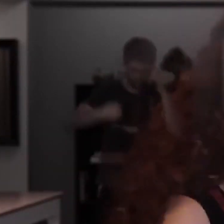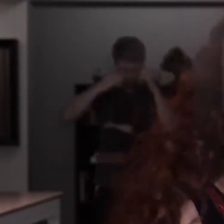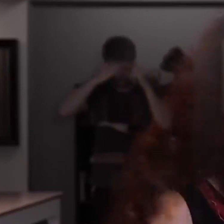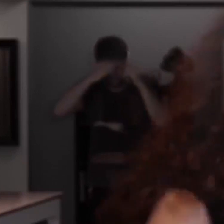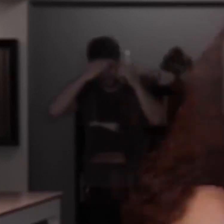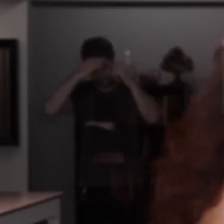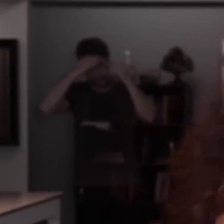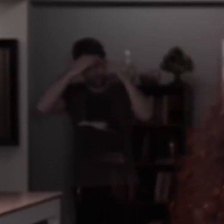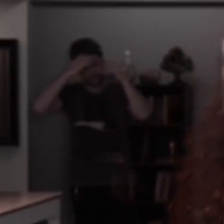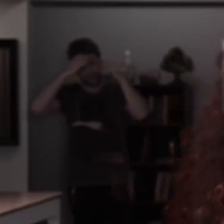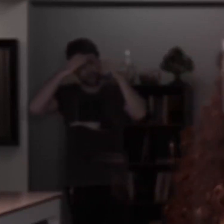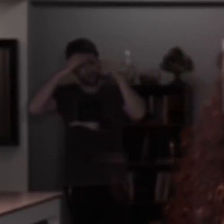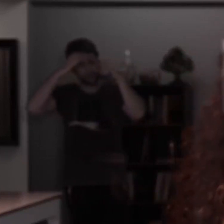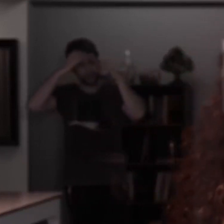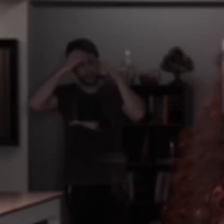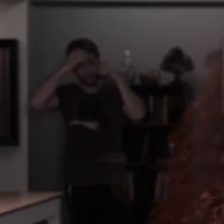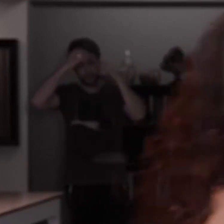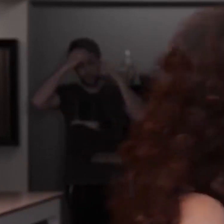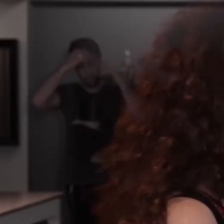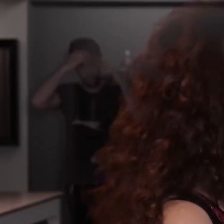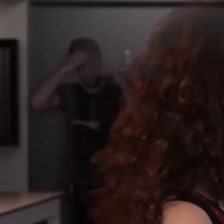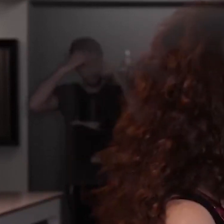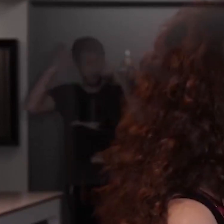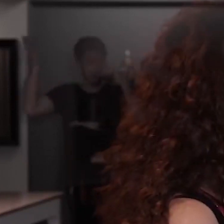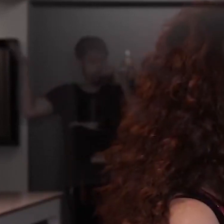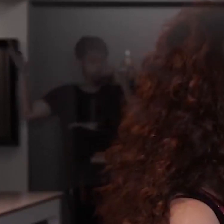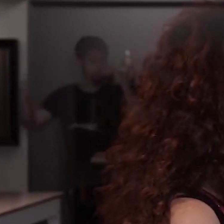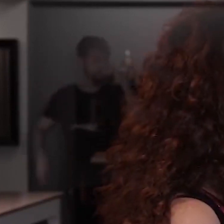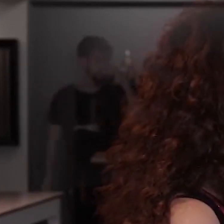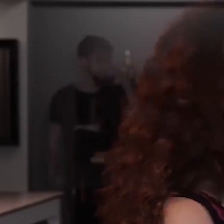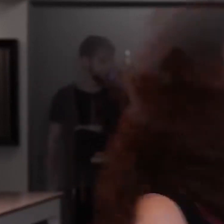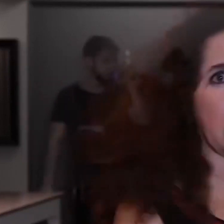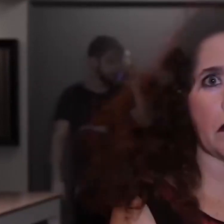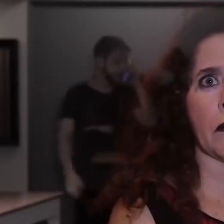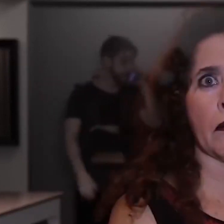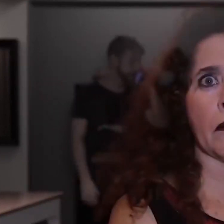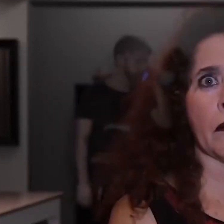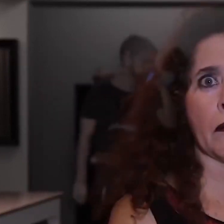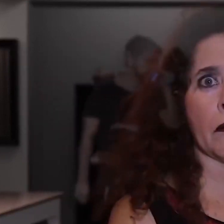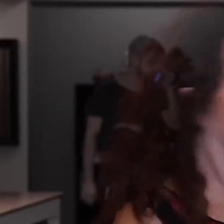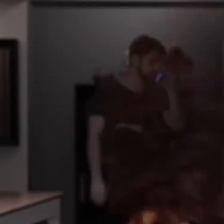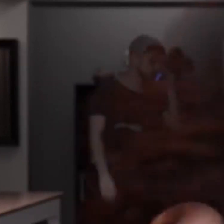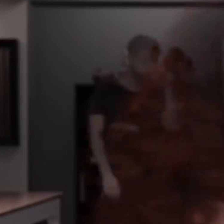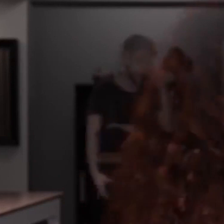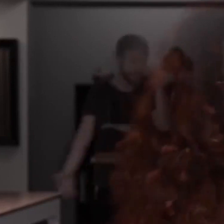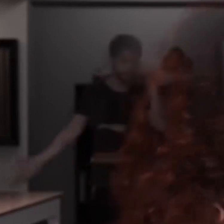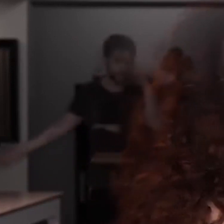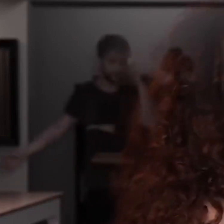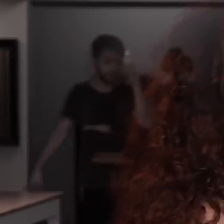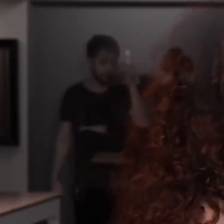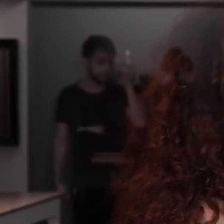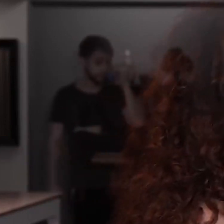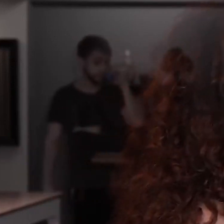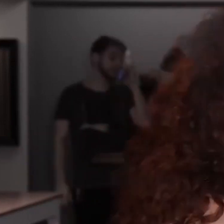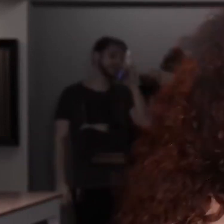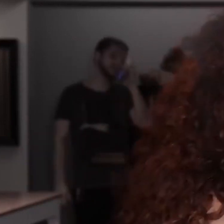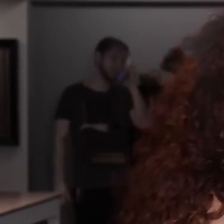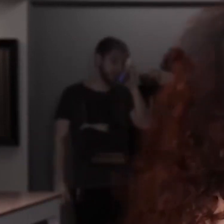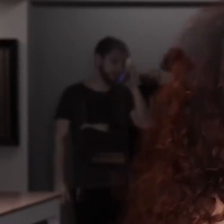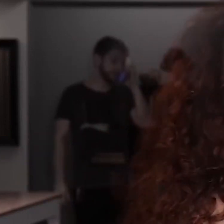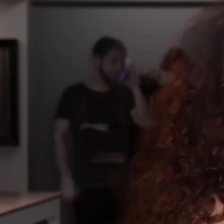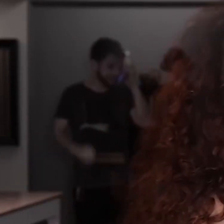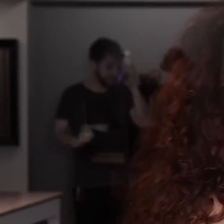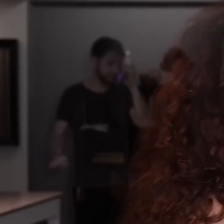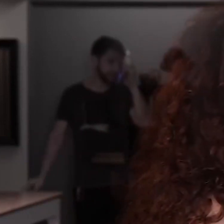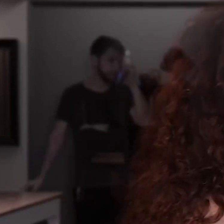que eu vou te Ah, tá dar bom, é. Mir, tá bom. Foi mal, Mir, foi mal. Desculpa. Desculpa. Não sei nem por que eu tô te ligando pra te cobrar isso. Eu não tô precisando